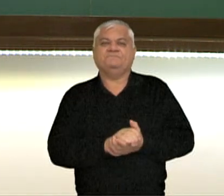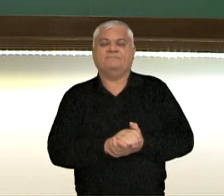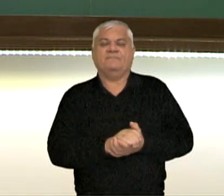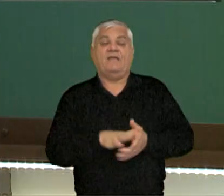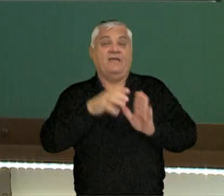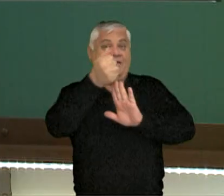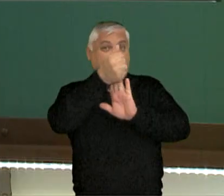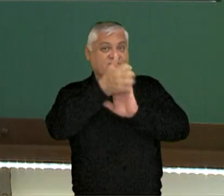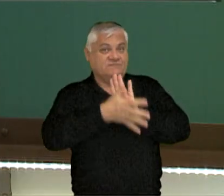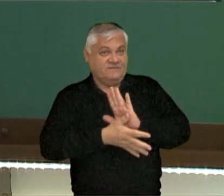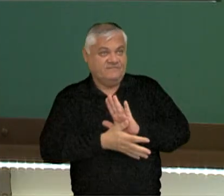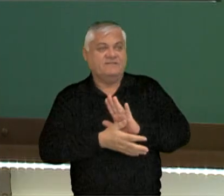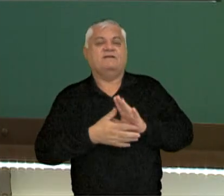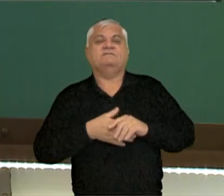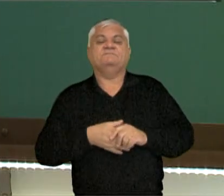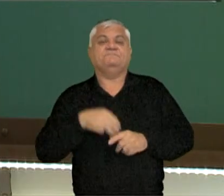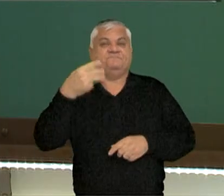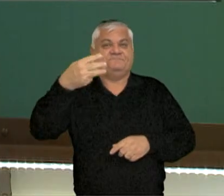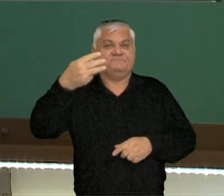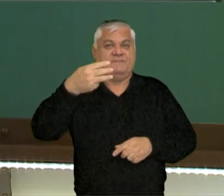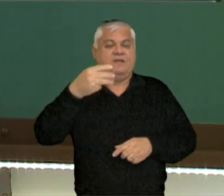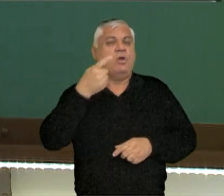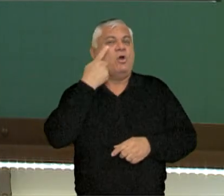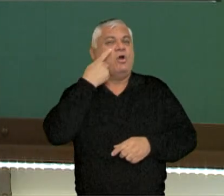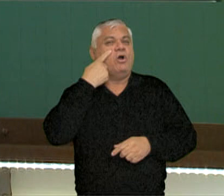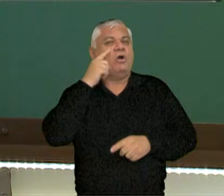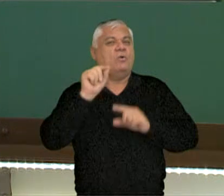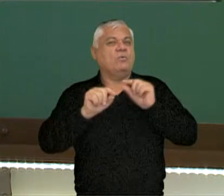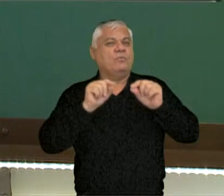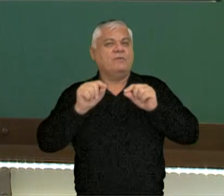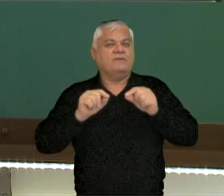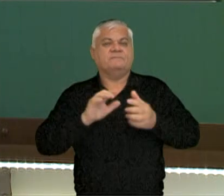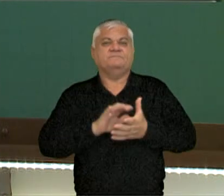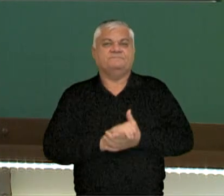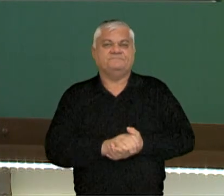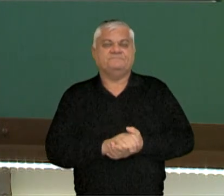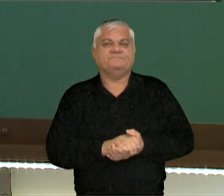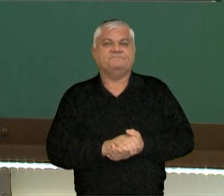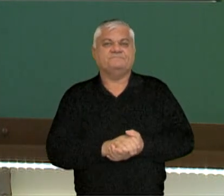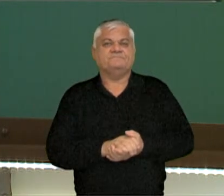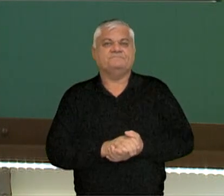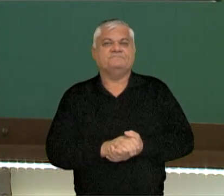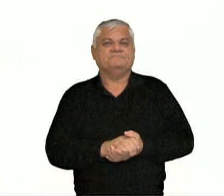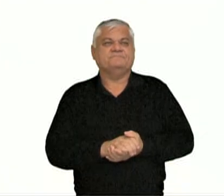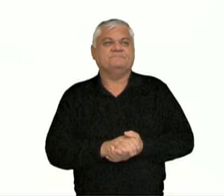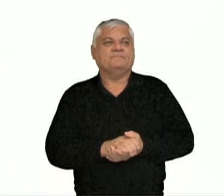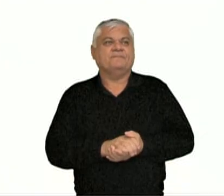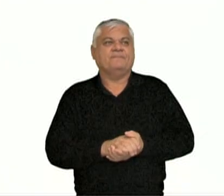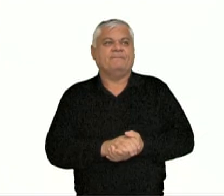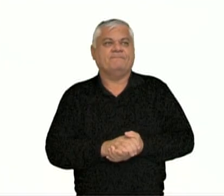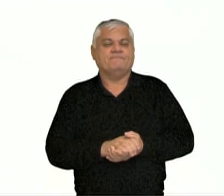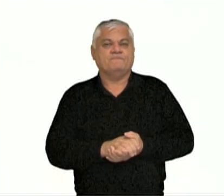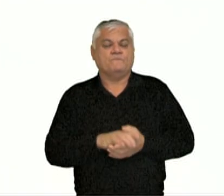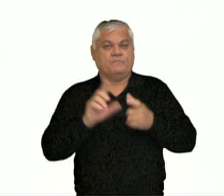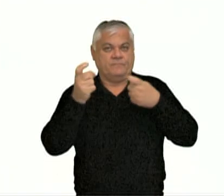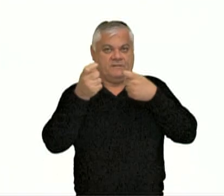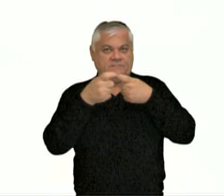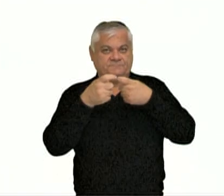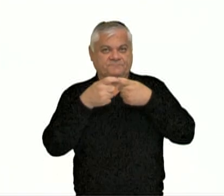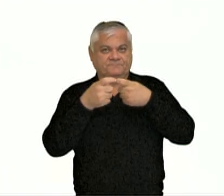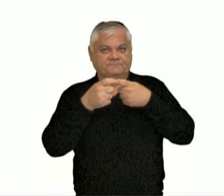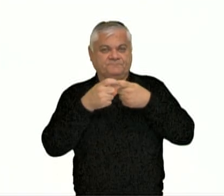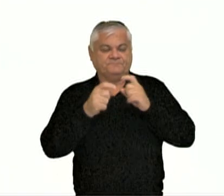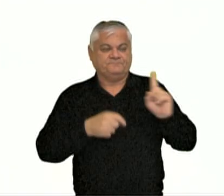E aí, mais uma atividade, olha só o que diz essa atividade 3 da aula de hoje. O médico atende